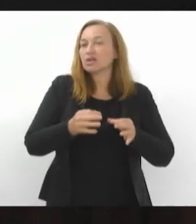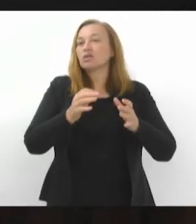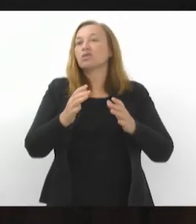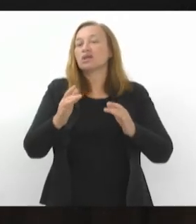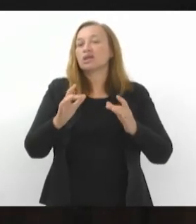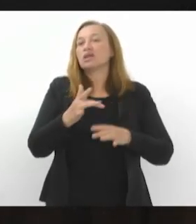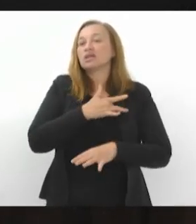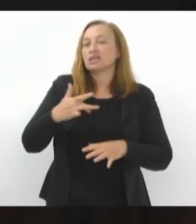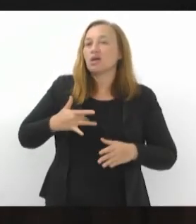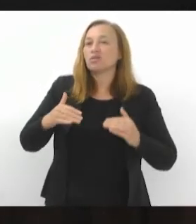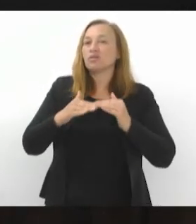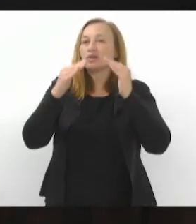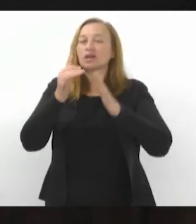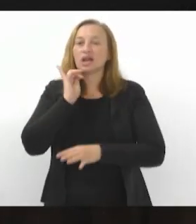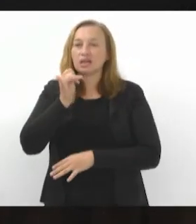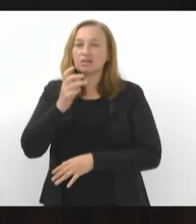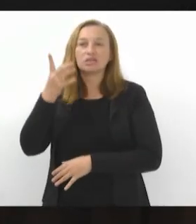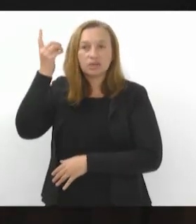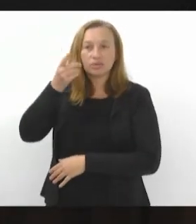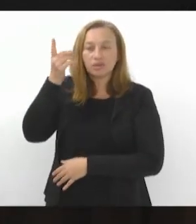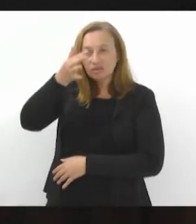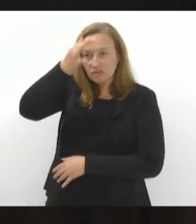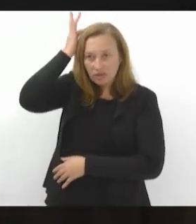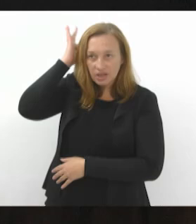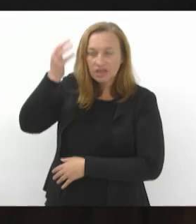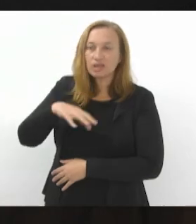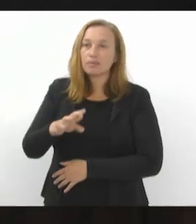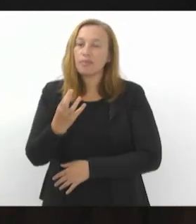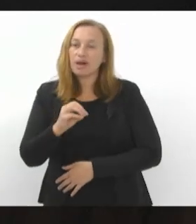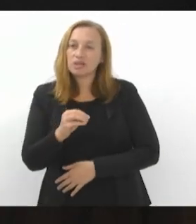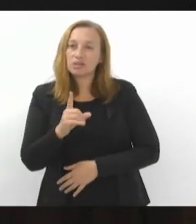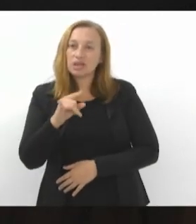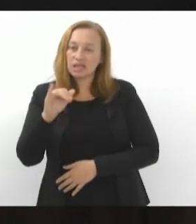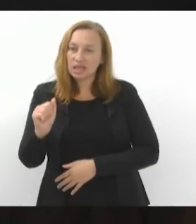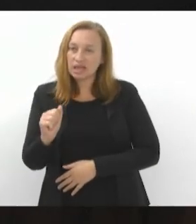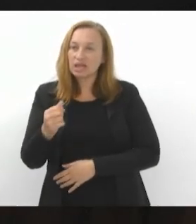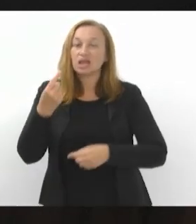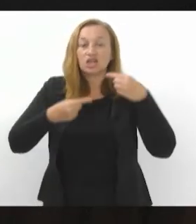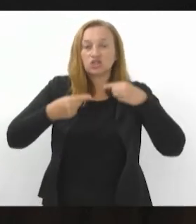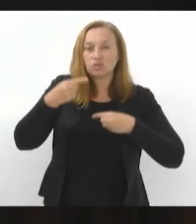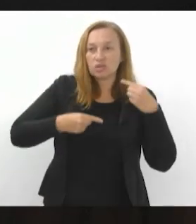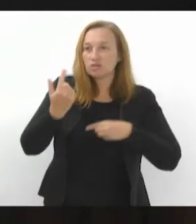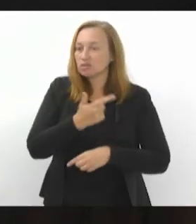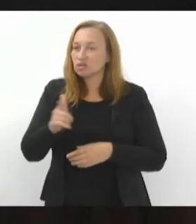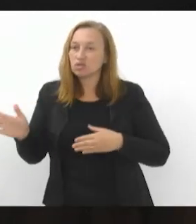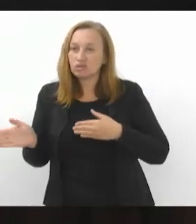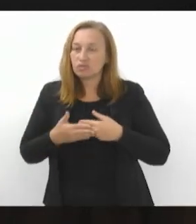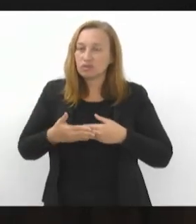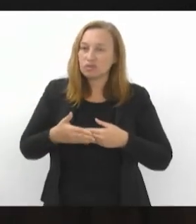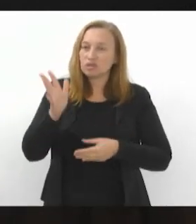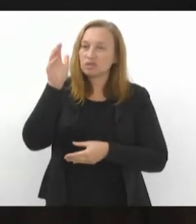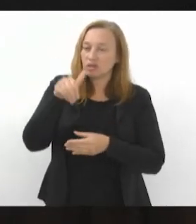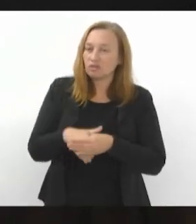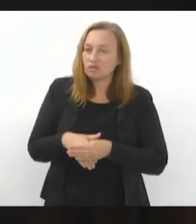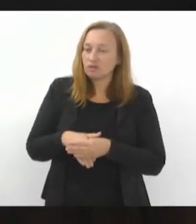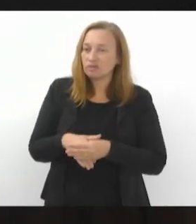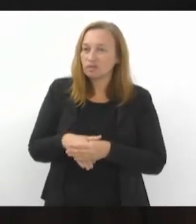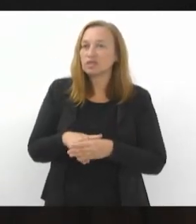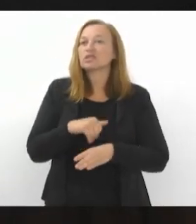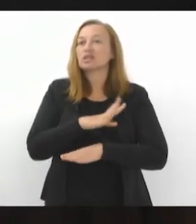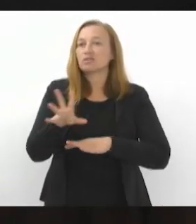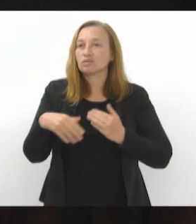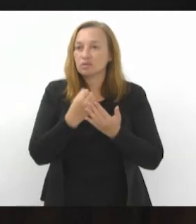Saúde favorável. Relatoria dos deputados Fred Pacheco e Márcio Canela. Em discussão, não havendo quem queira discutir, encerrada a discussão.